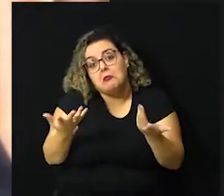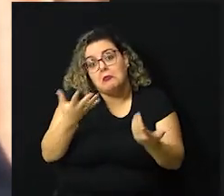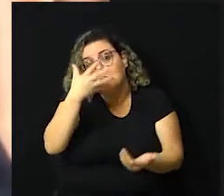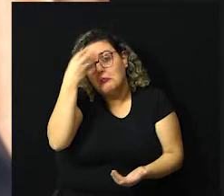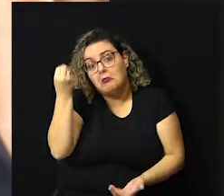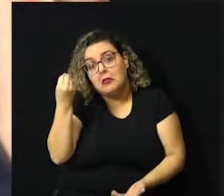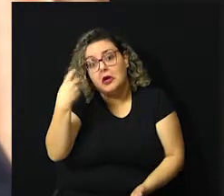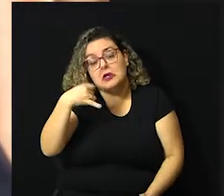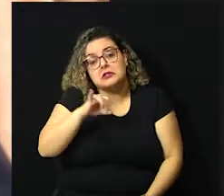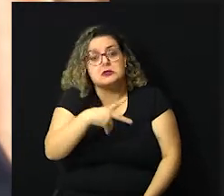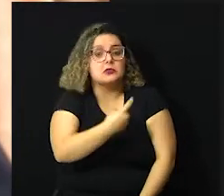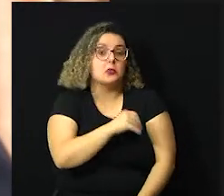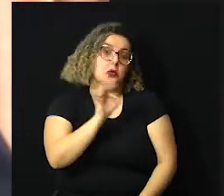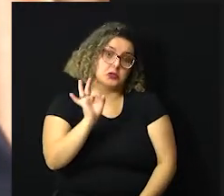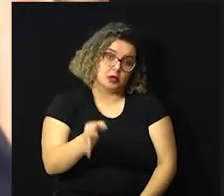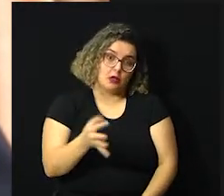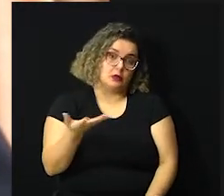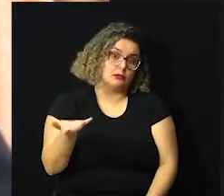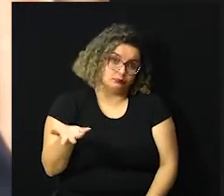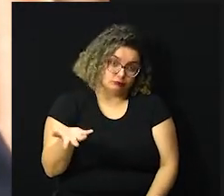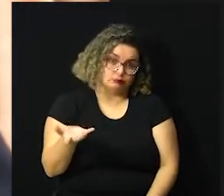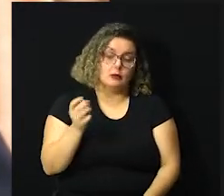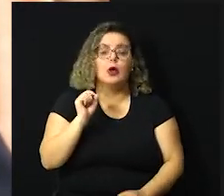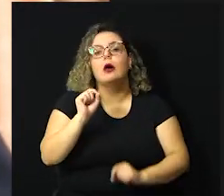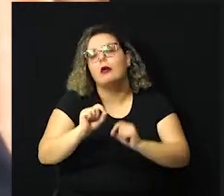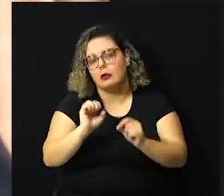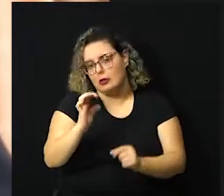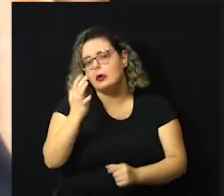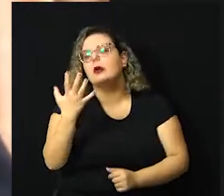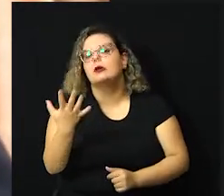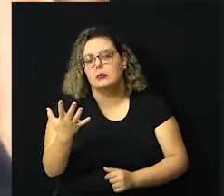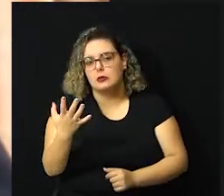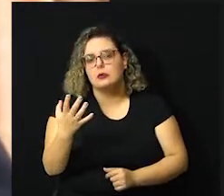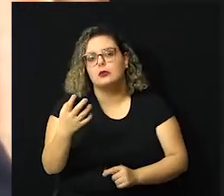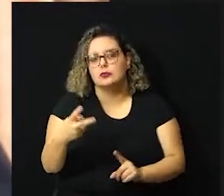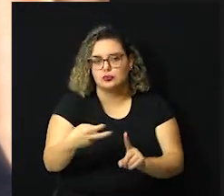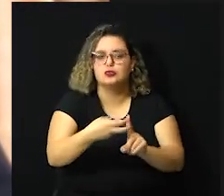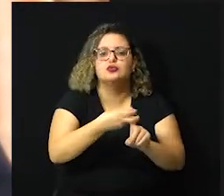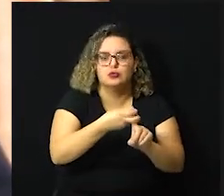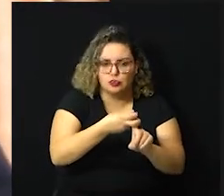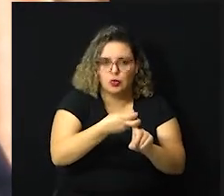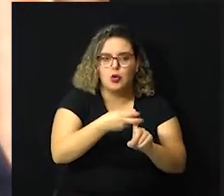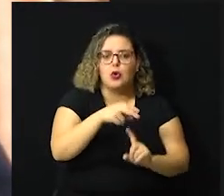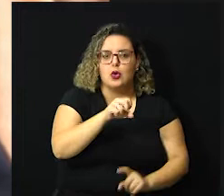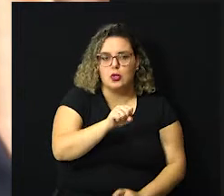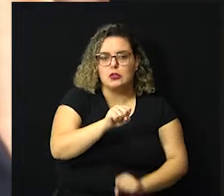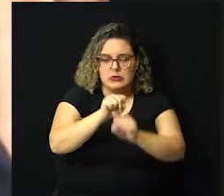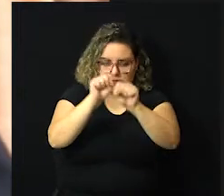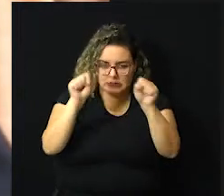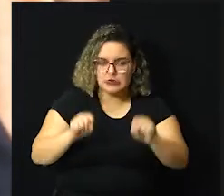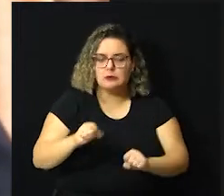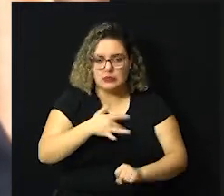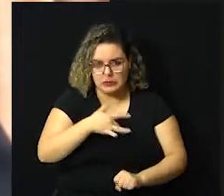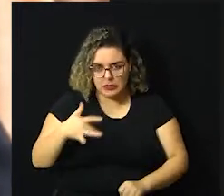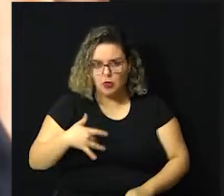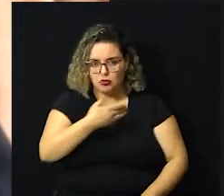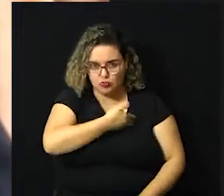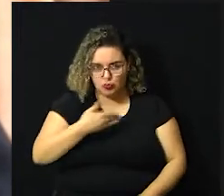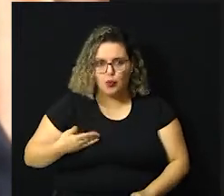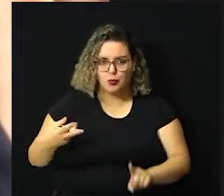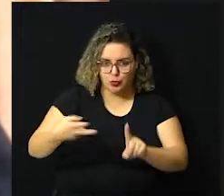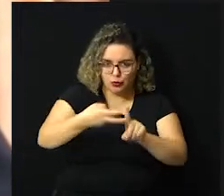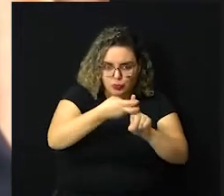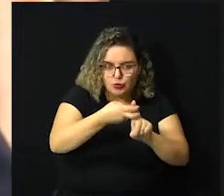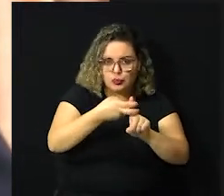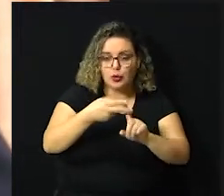se tomou na data certa. Então, o que vem acontecendo muito no sistema de saúde, principalmente no sistema de saúde público, é que a gente vê as